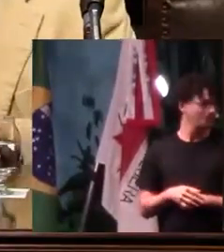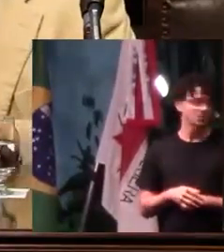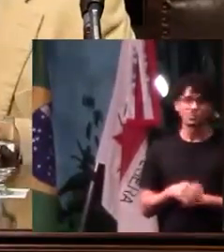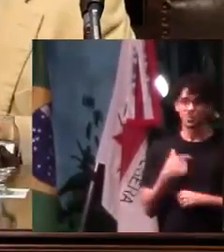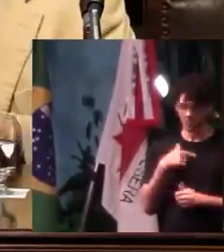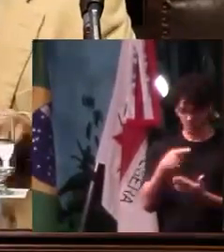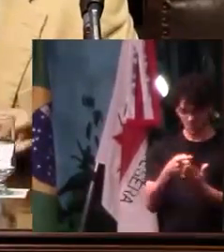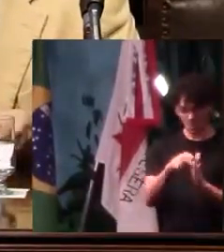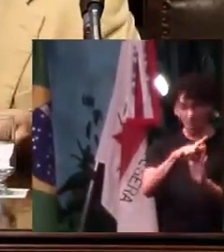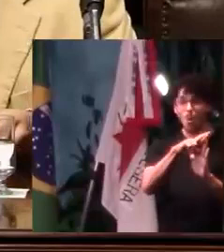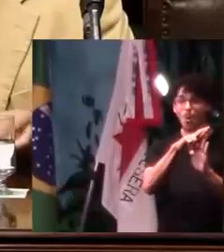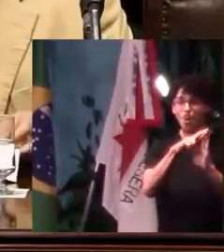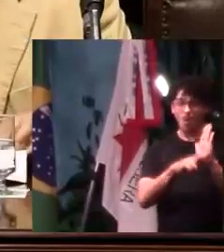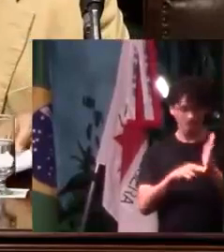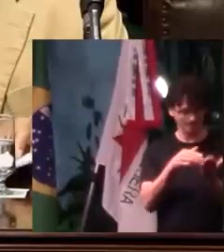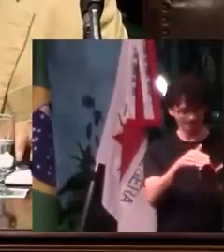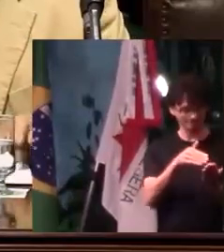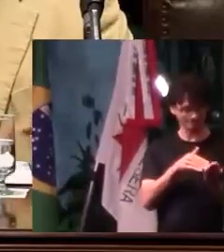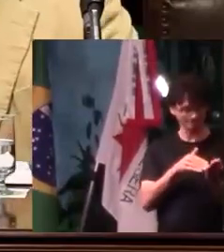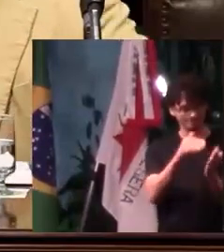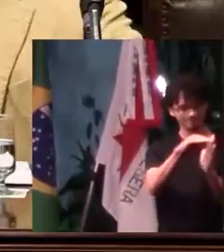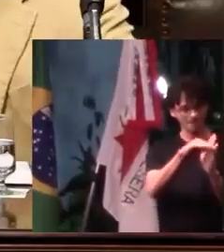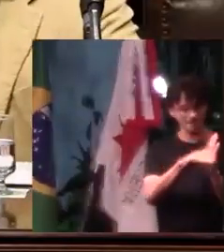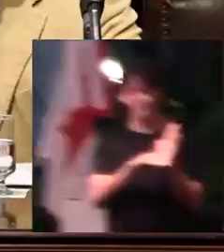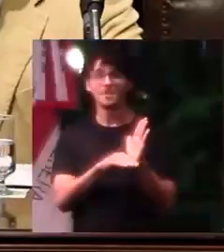um roteiro.